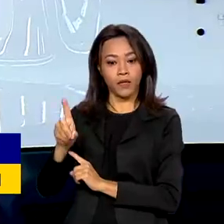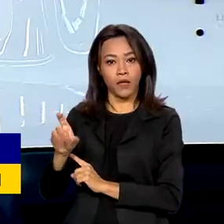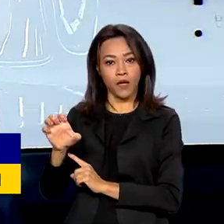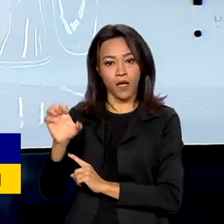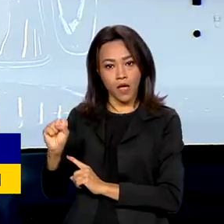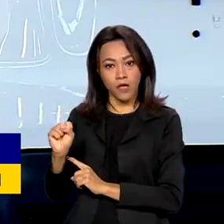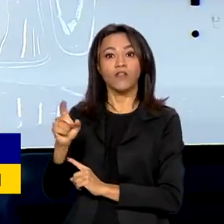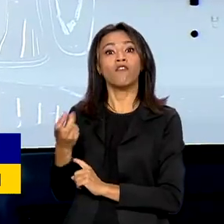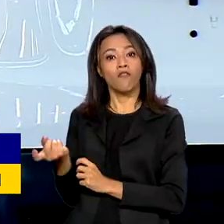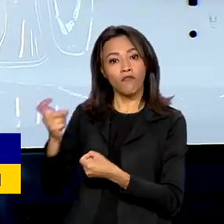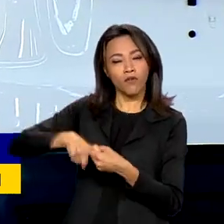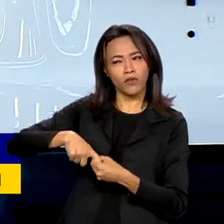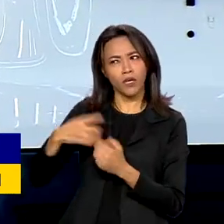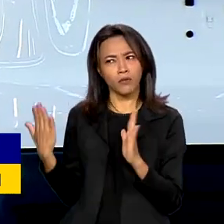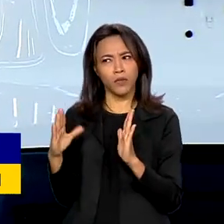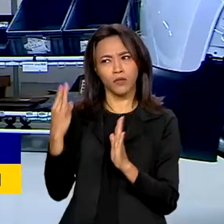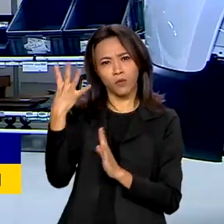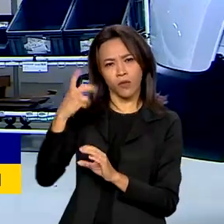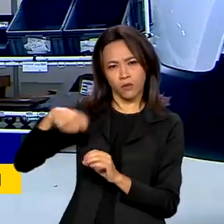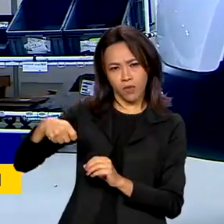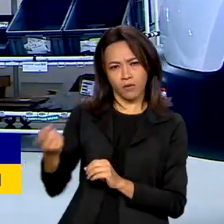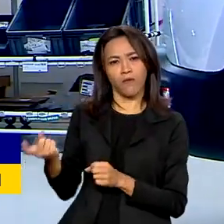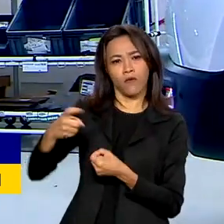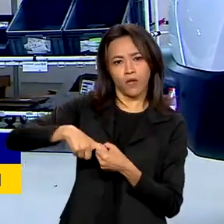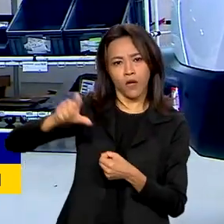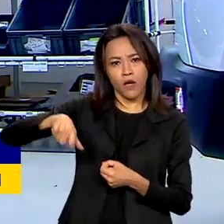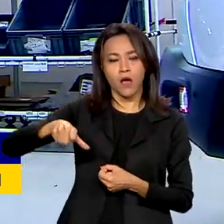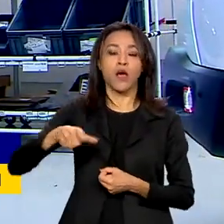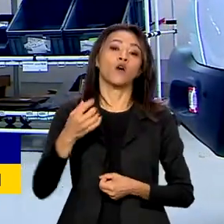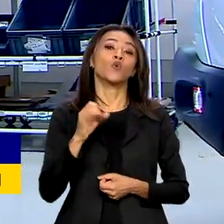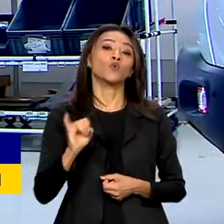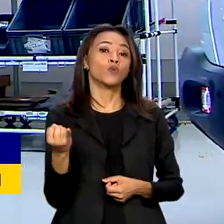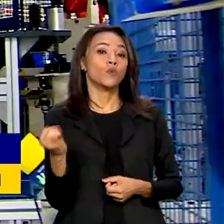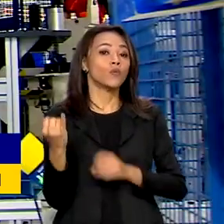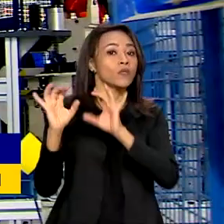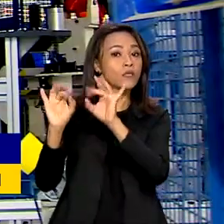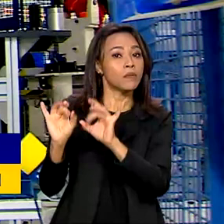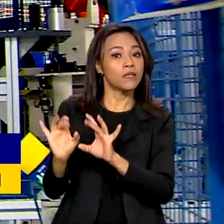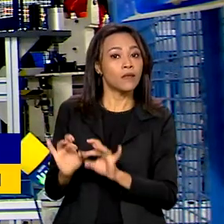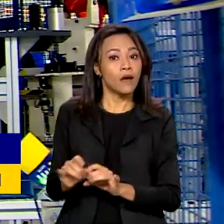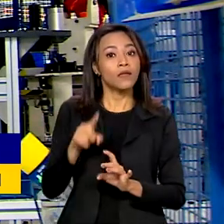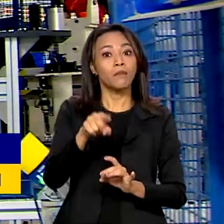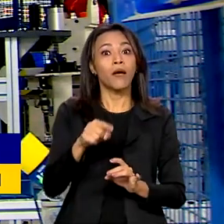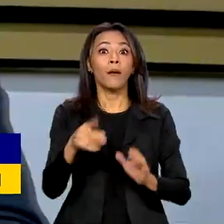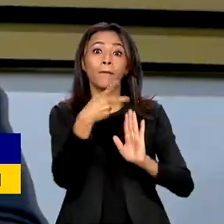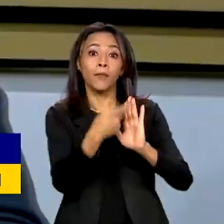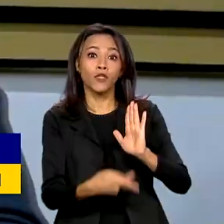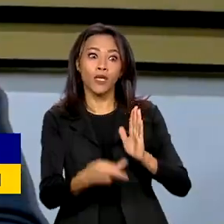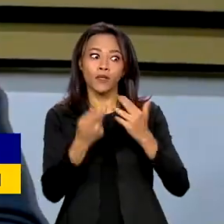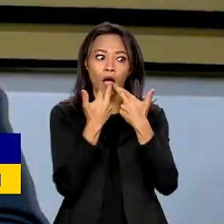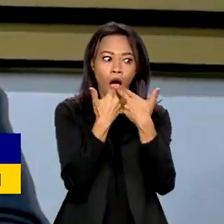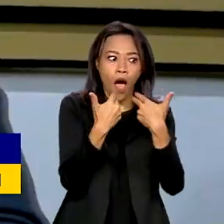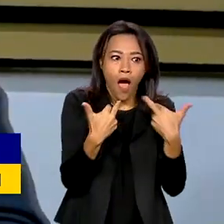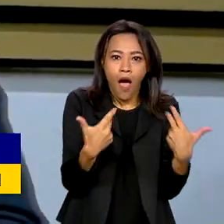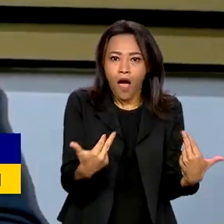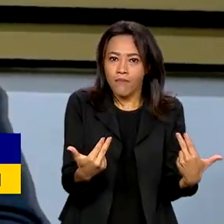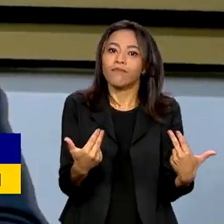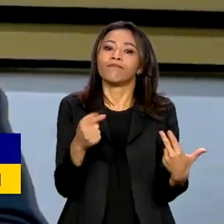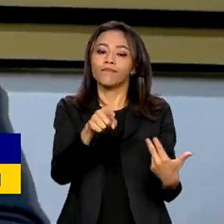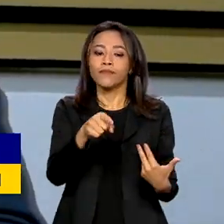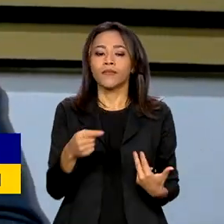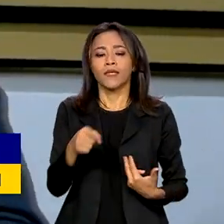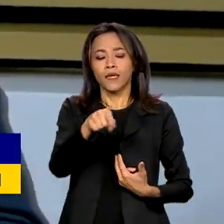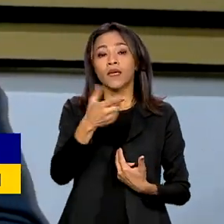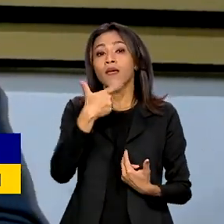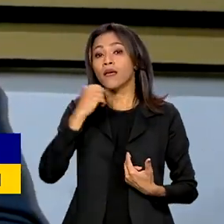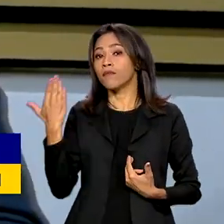e facilitar o acesso a empréstimos com taxas de juros especiais para projetos inovadores a previsão foi feita pelo